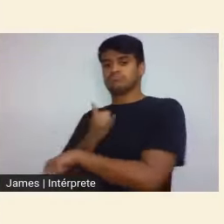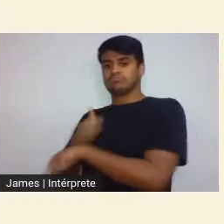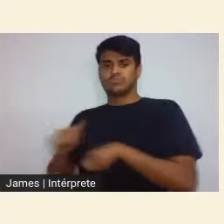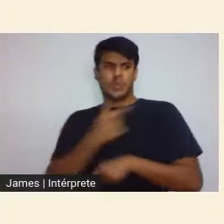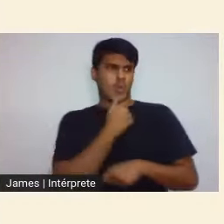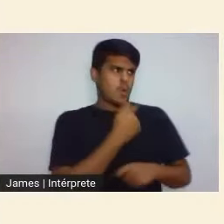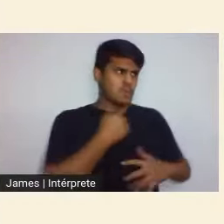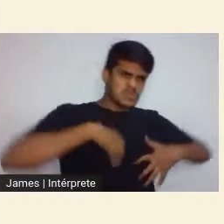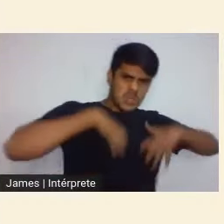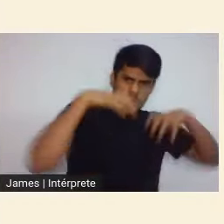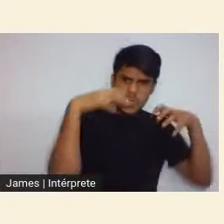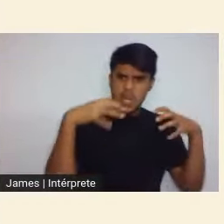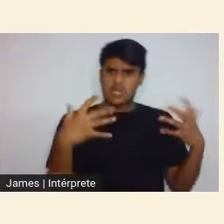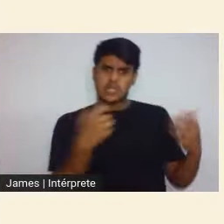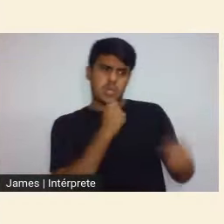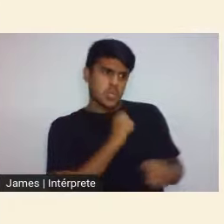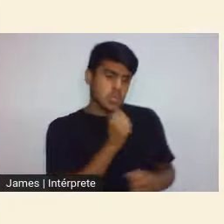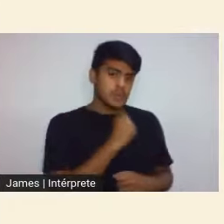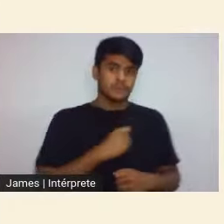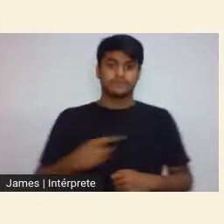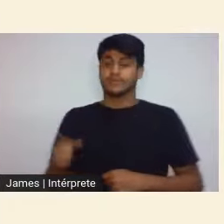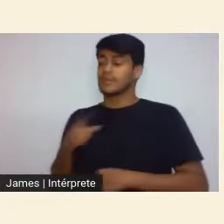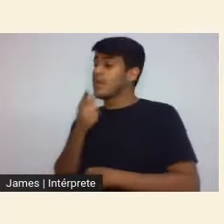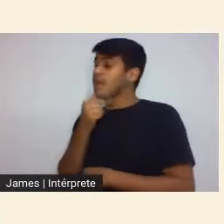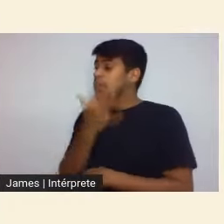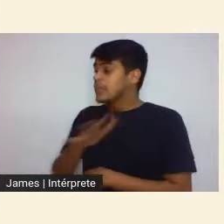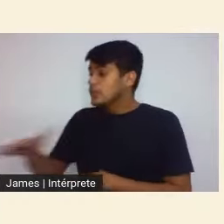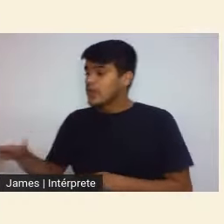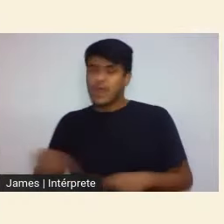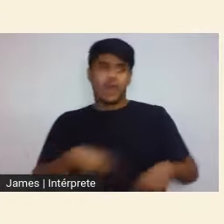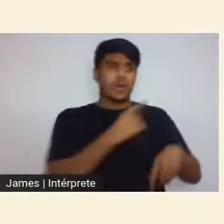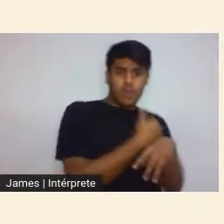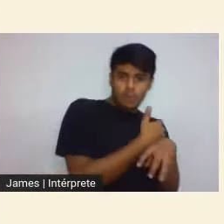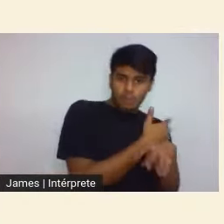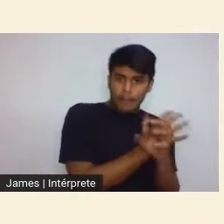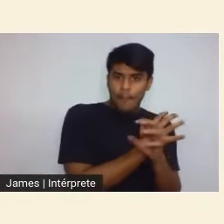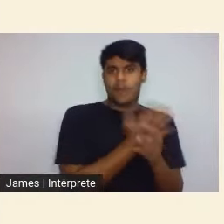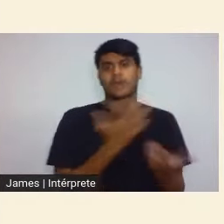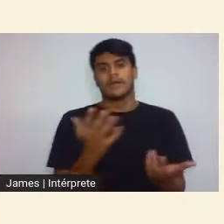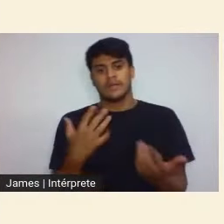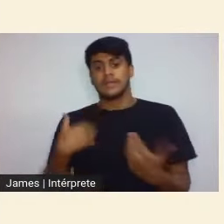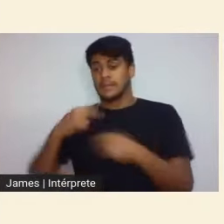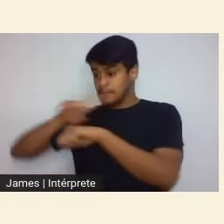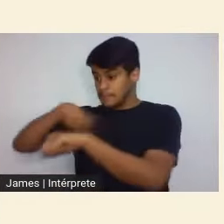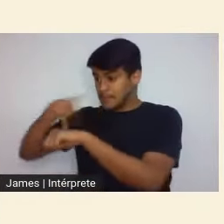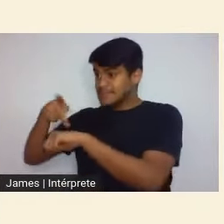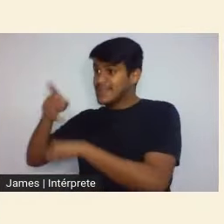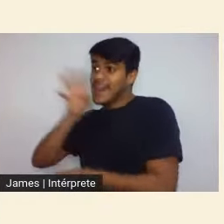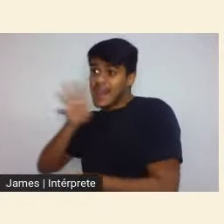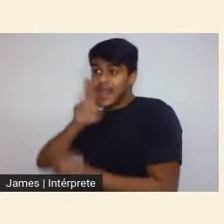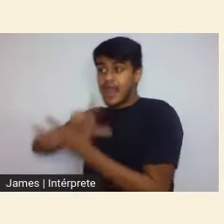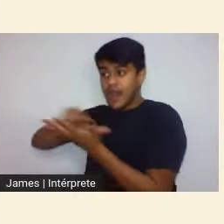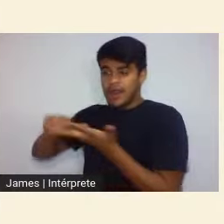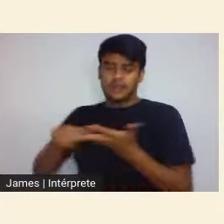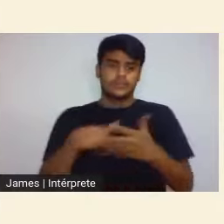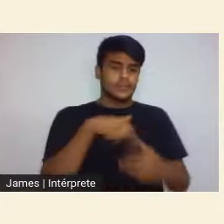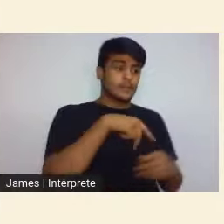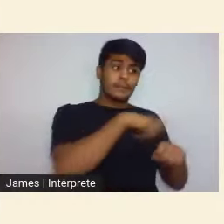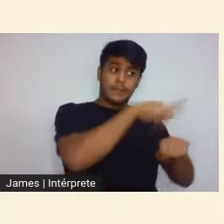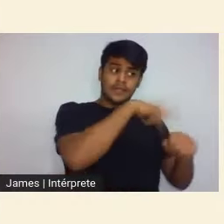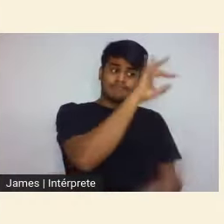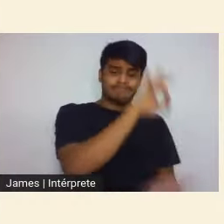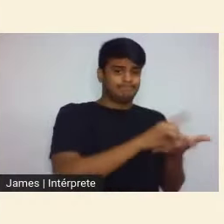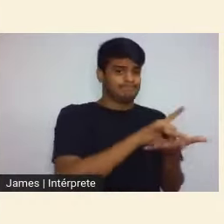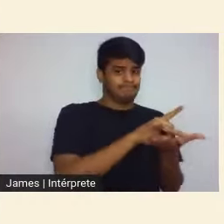primitivo, o litoral em confronto com o sertão, o país legal diverso do país real, o